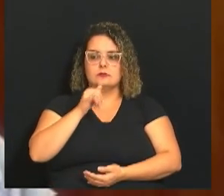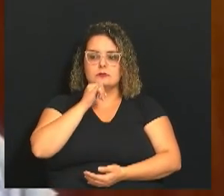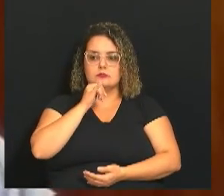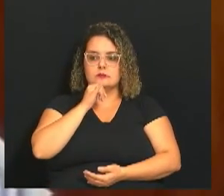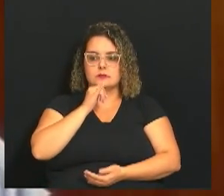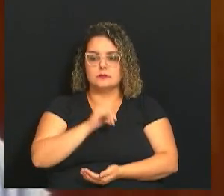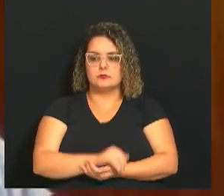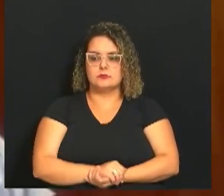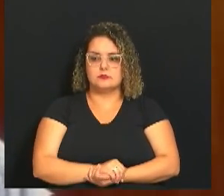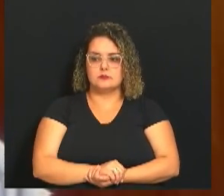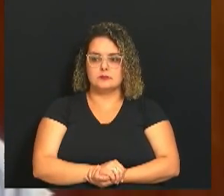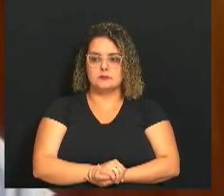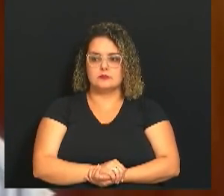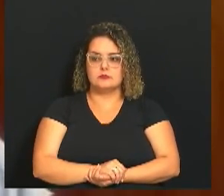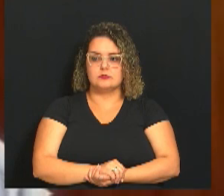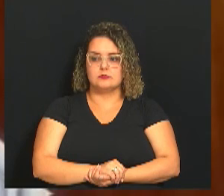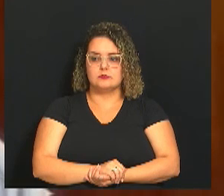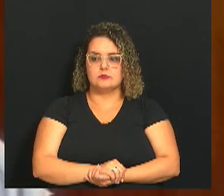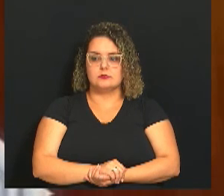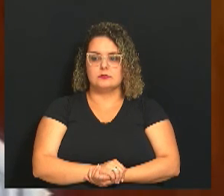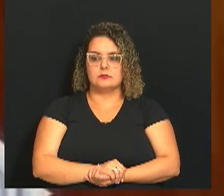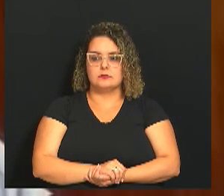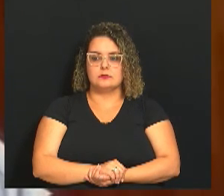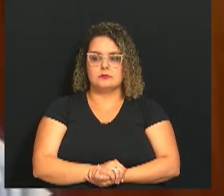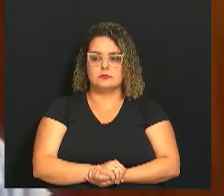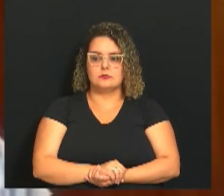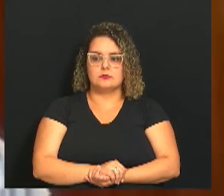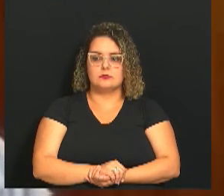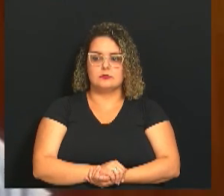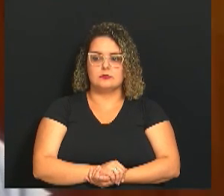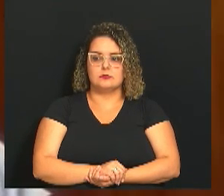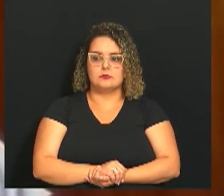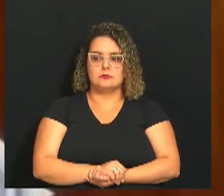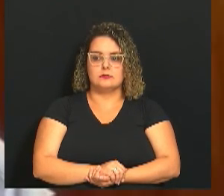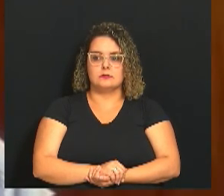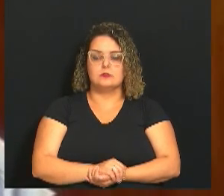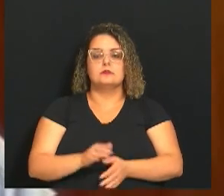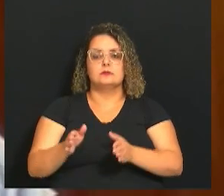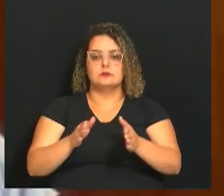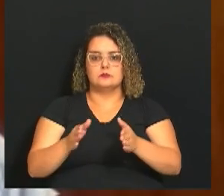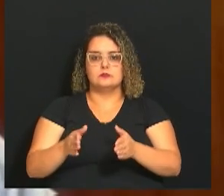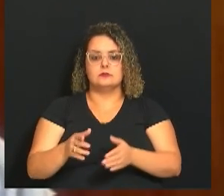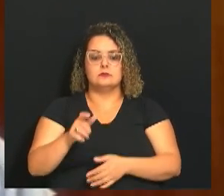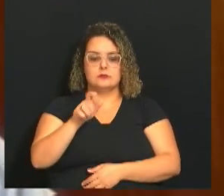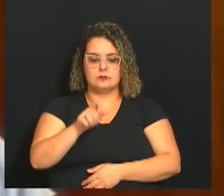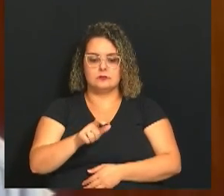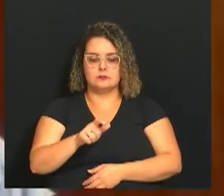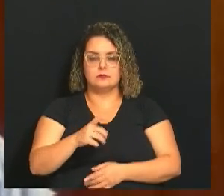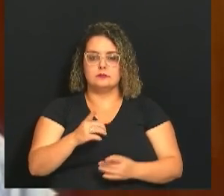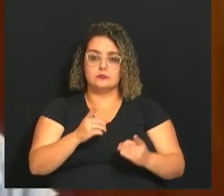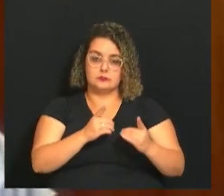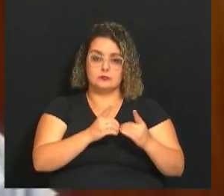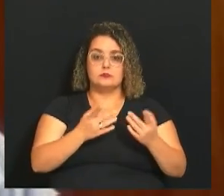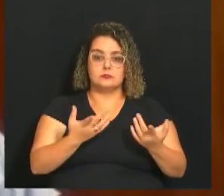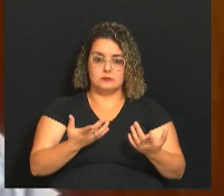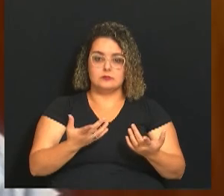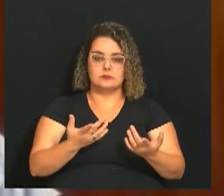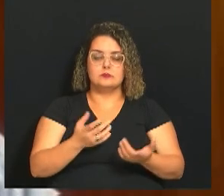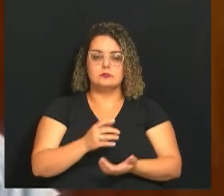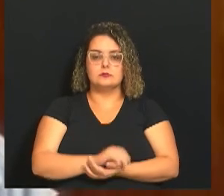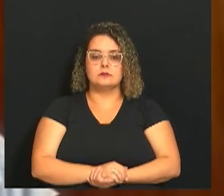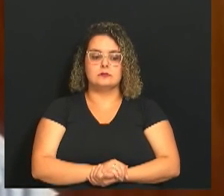de relatar essa questão de uma pessoa próxima Eu acho que isso daí